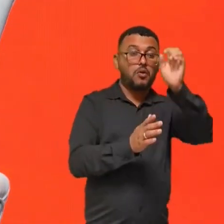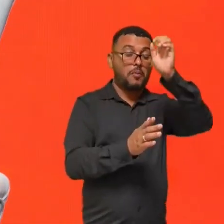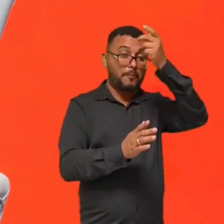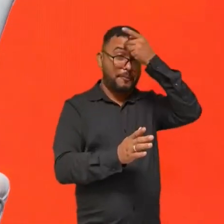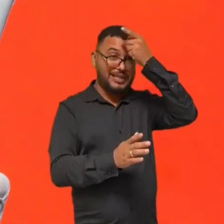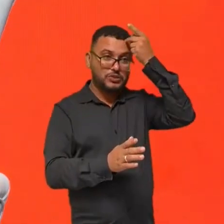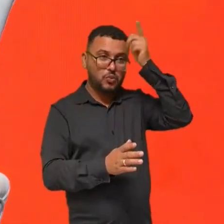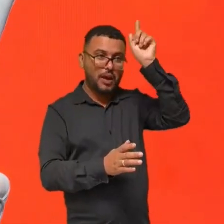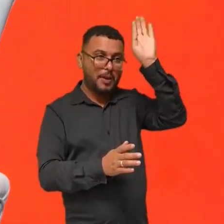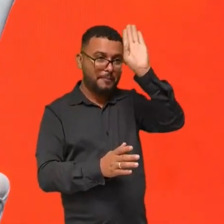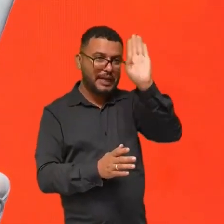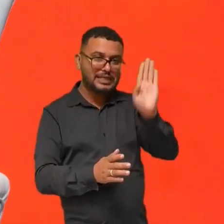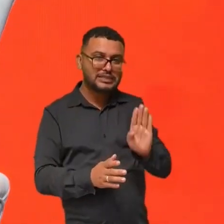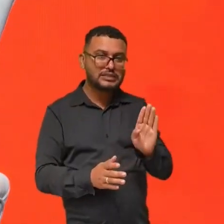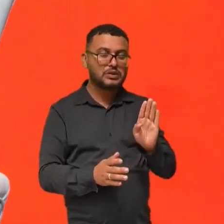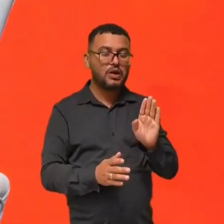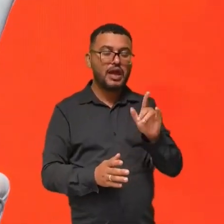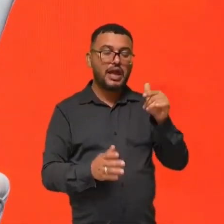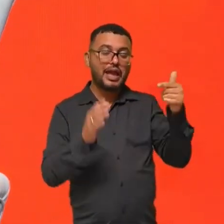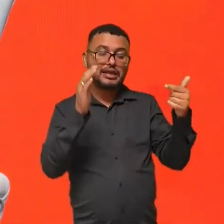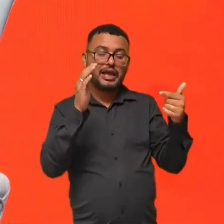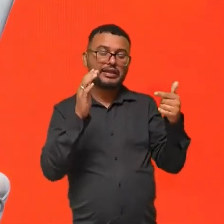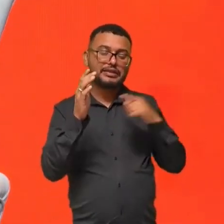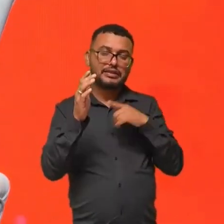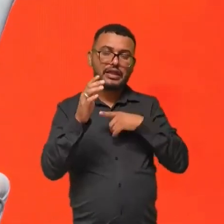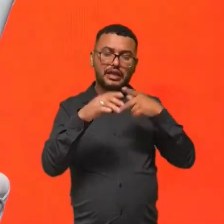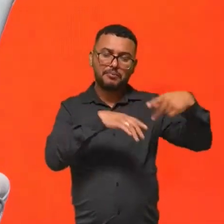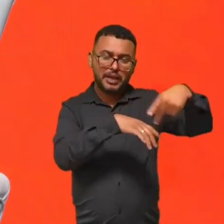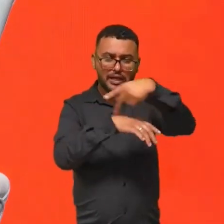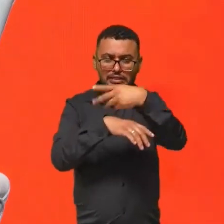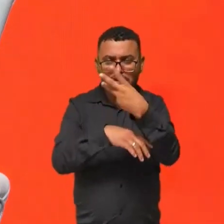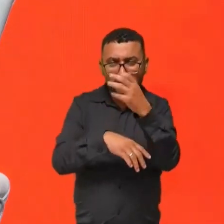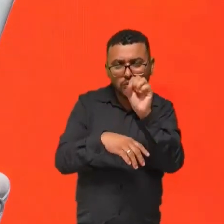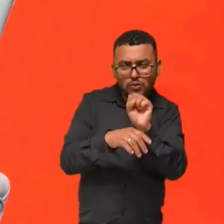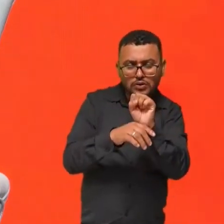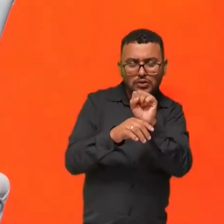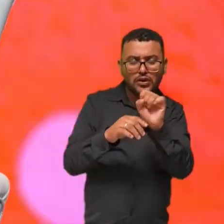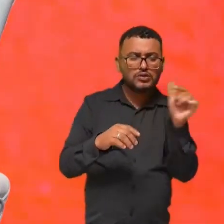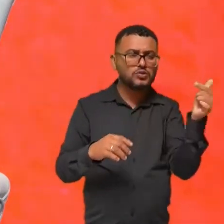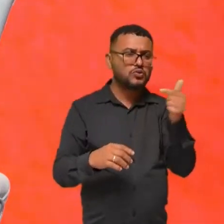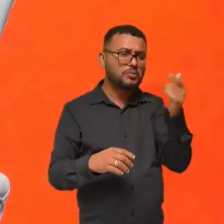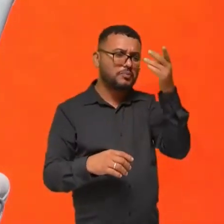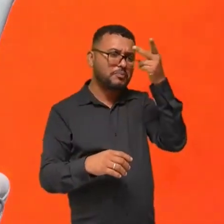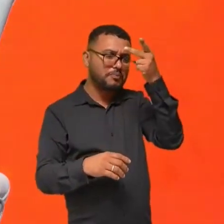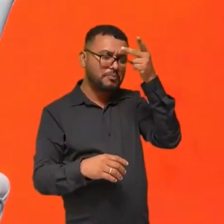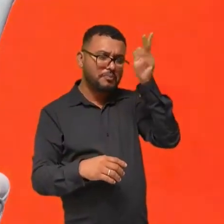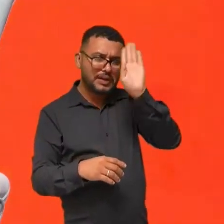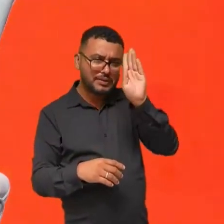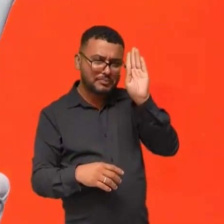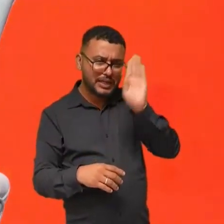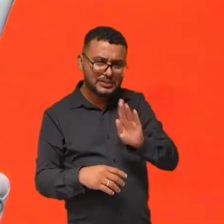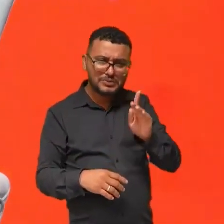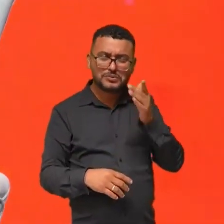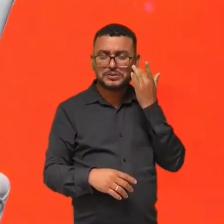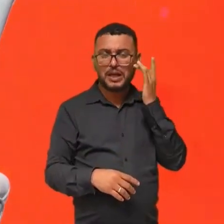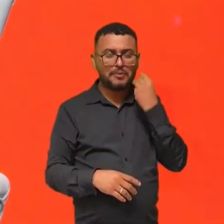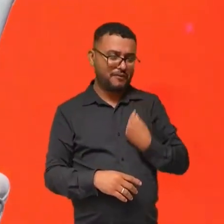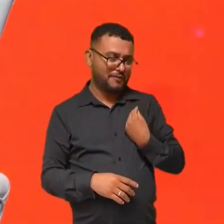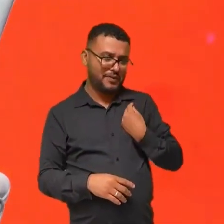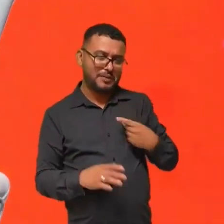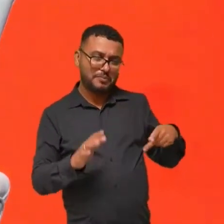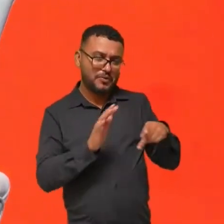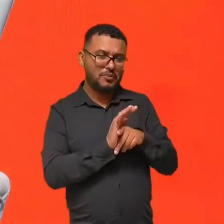38 nações com a percepção mais errada da própria realidade. 62% dos brasileiros não